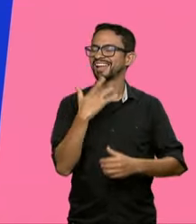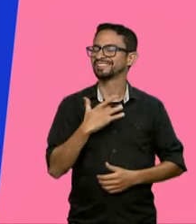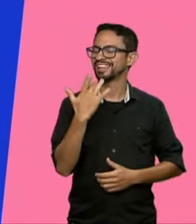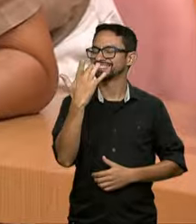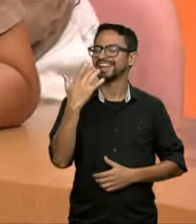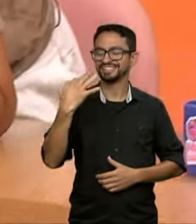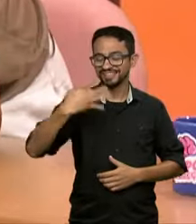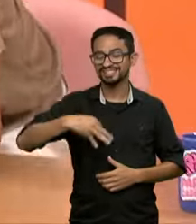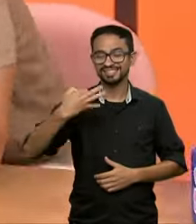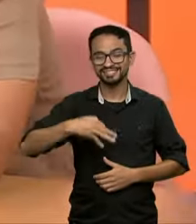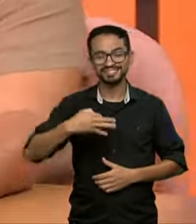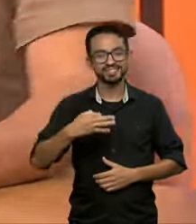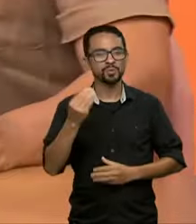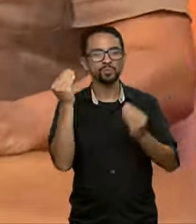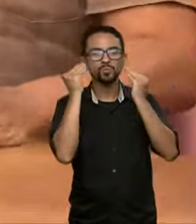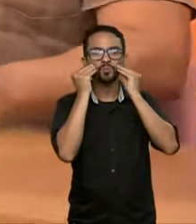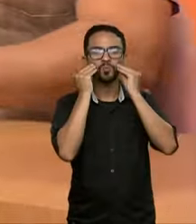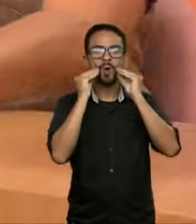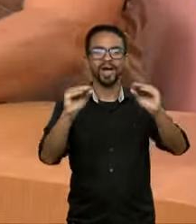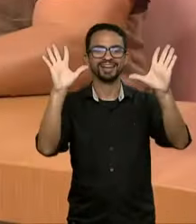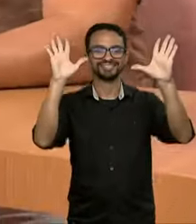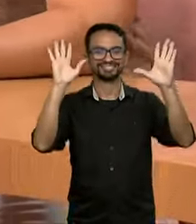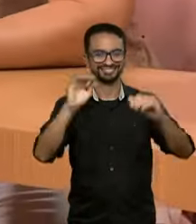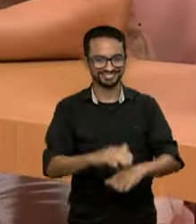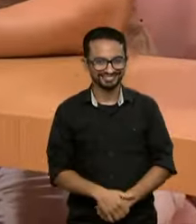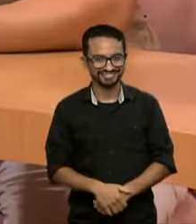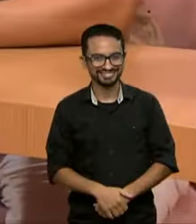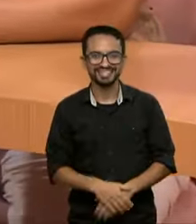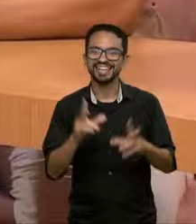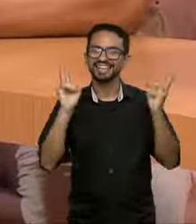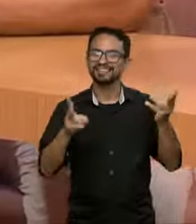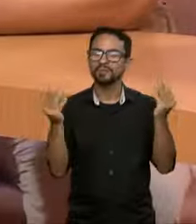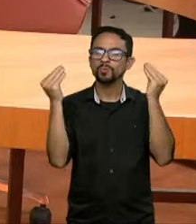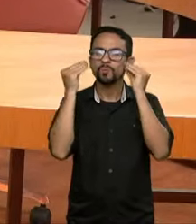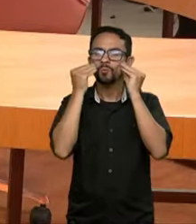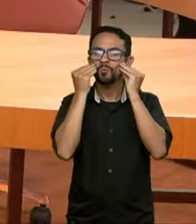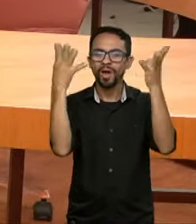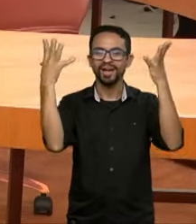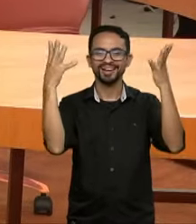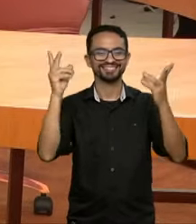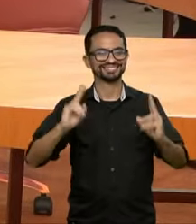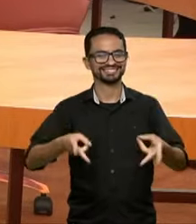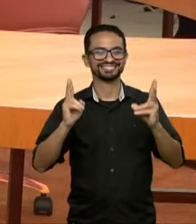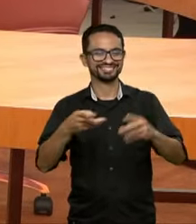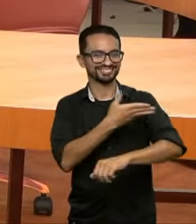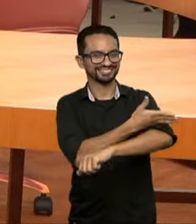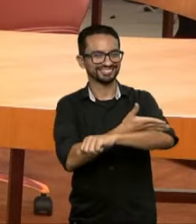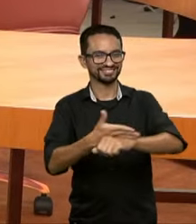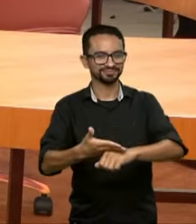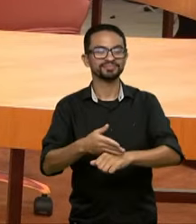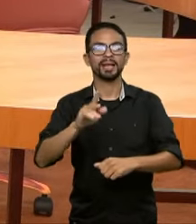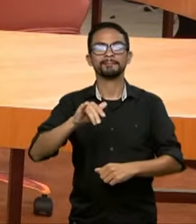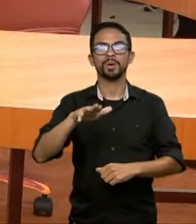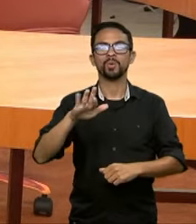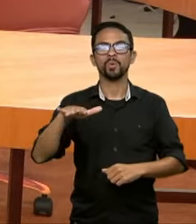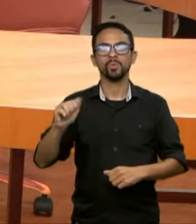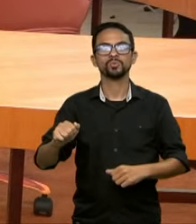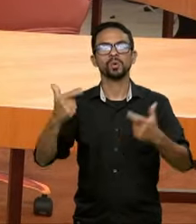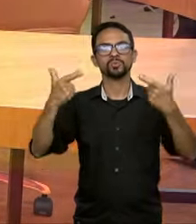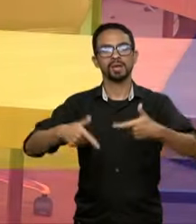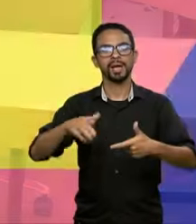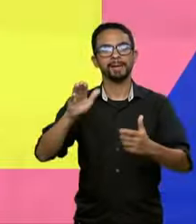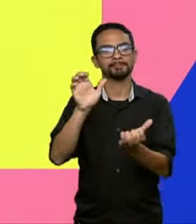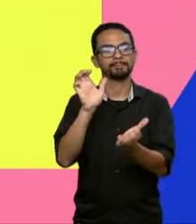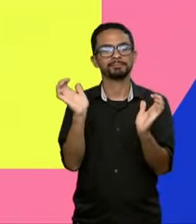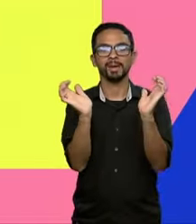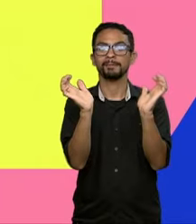Ah, beijinho. Dois gatos. A gente sempre se beija, gente. Olha muito. Só. A Paula Cunha, Timon de Maranhão.